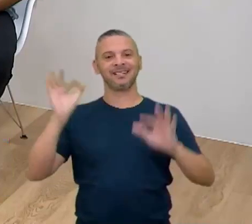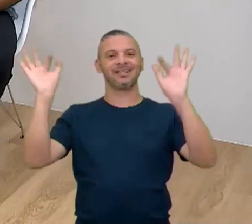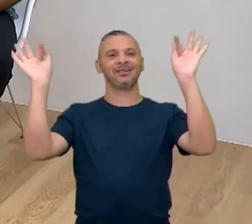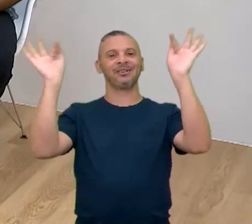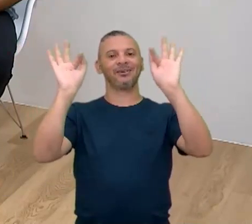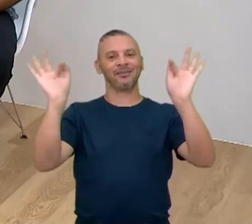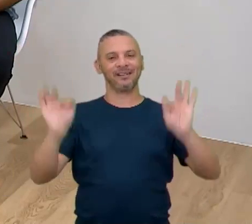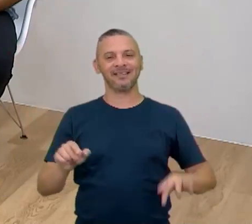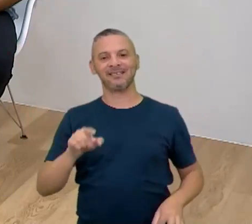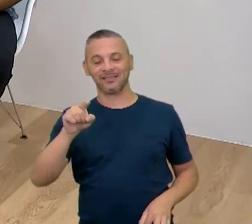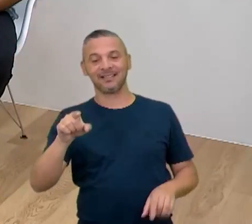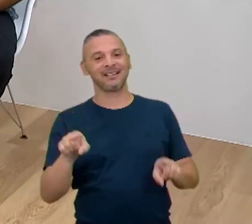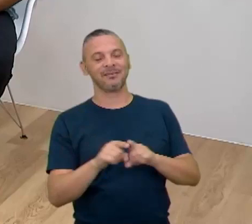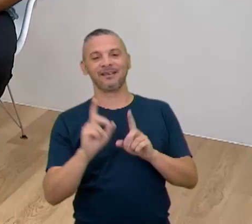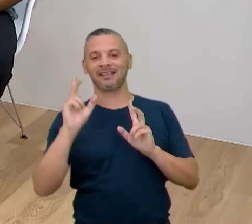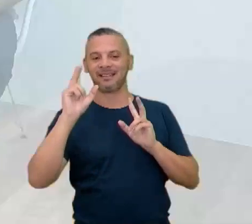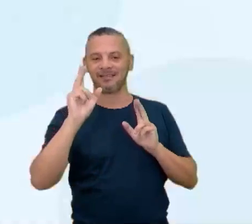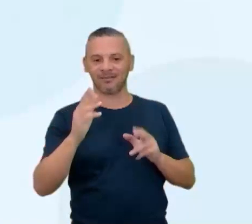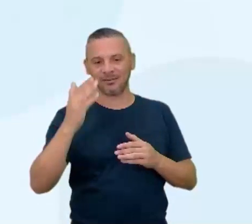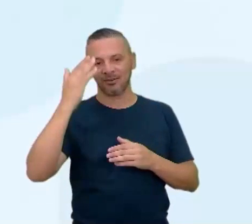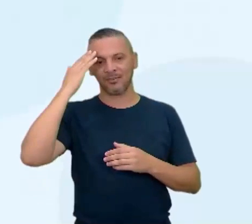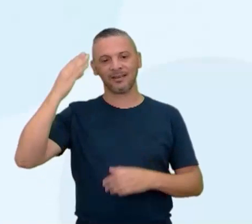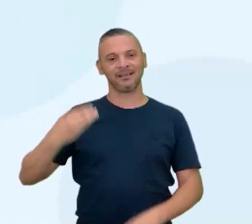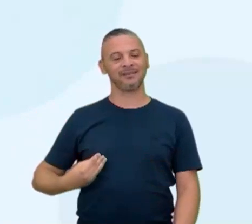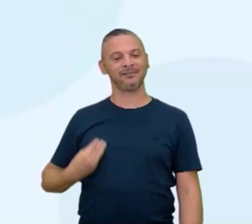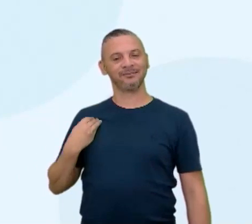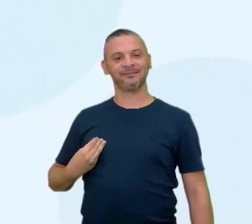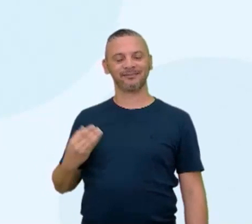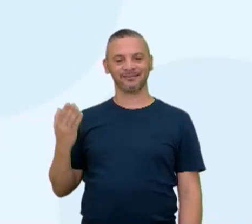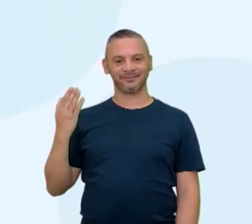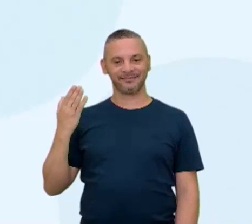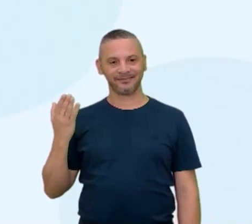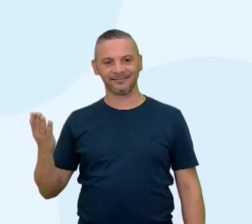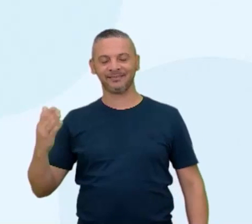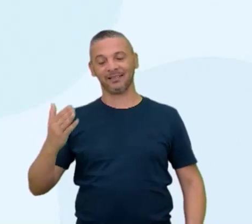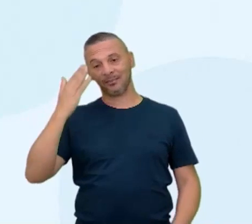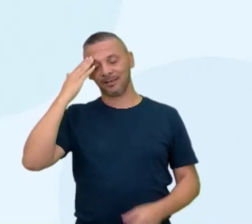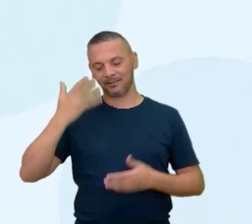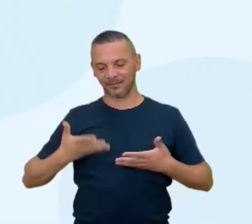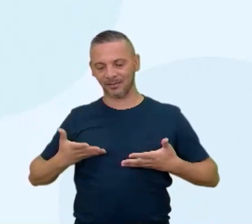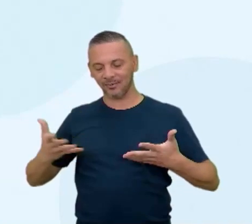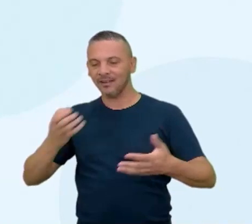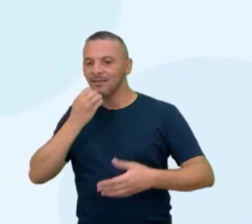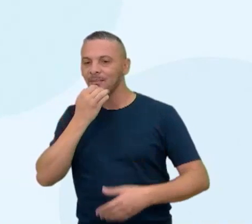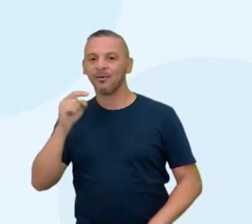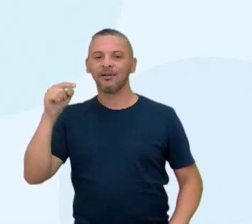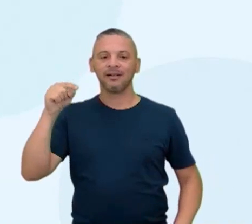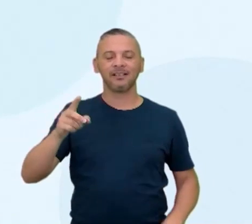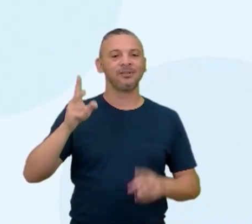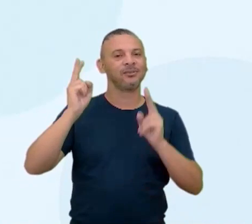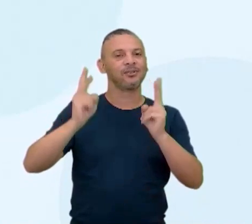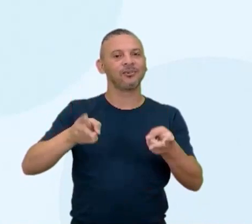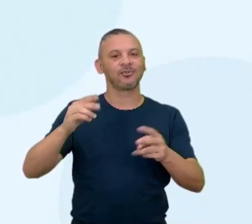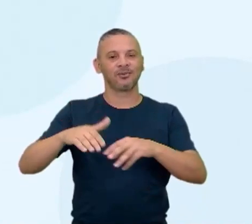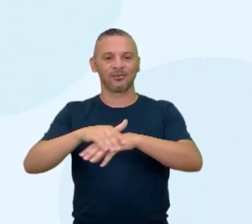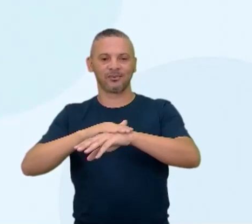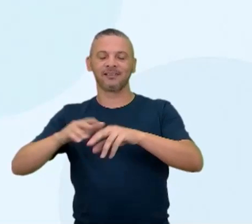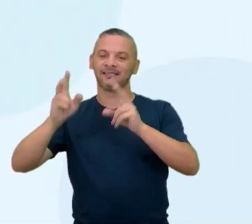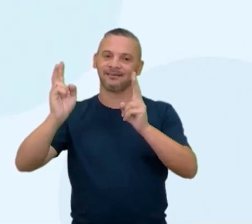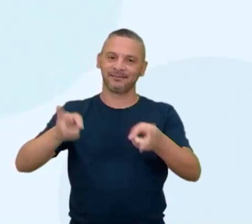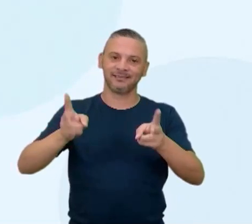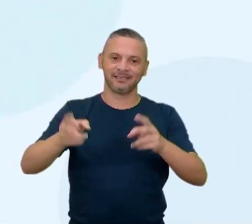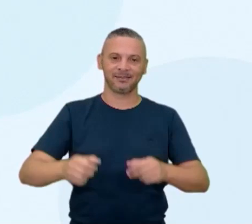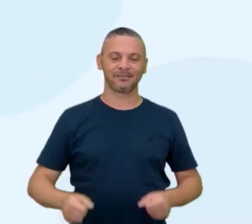certeza vocês aí também. Obrigada pela participação. Obrigado pelo convite, foi muito bom e a gente continua conversando aí sempre.